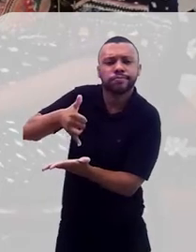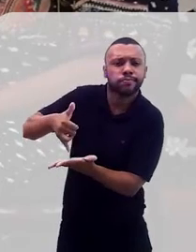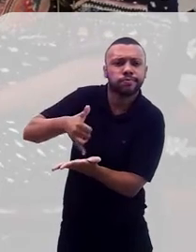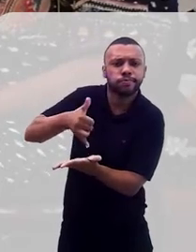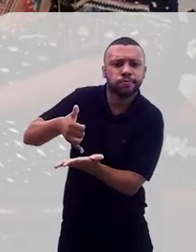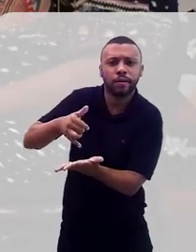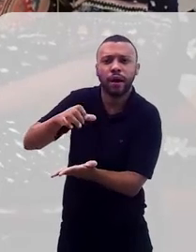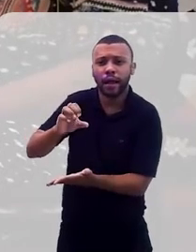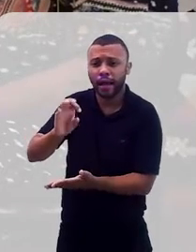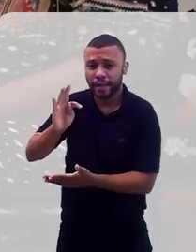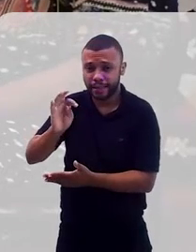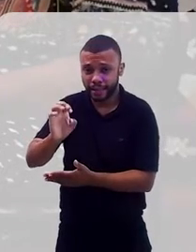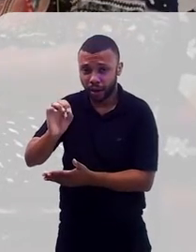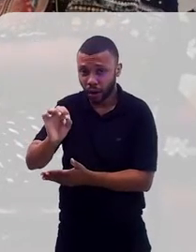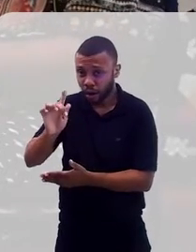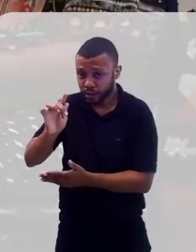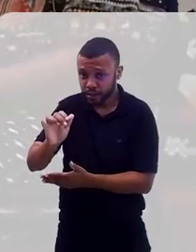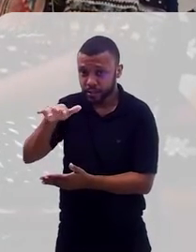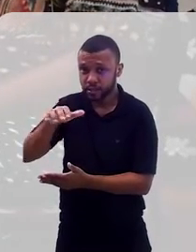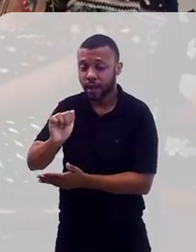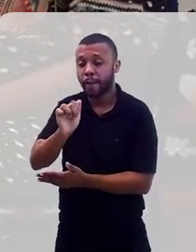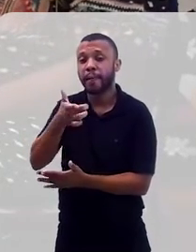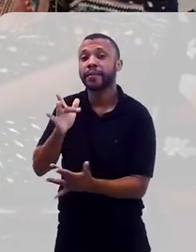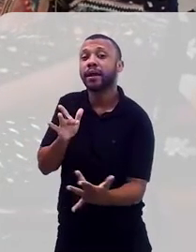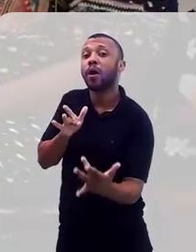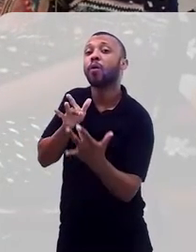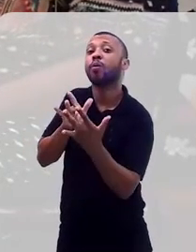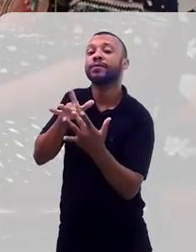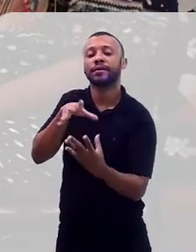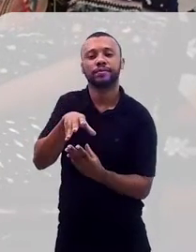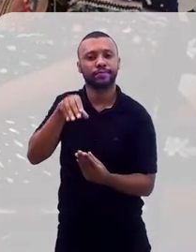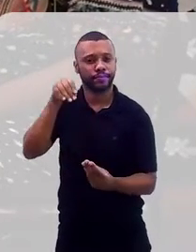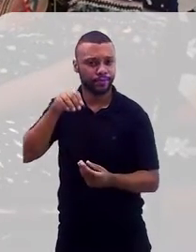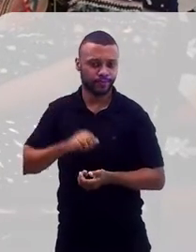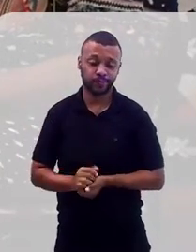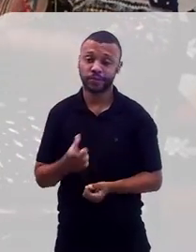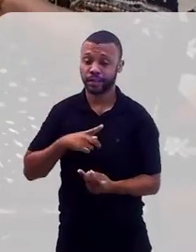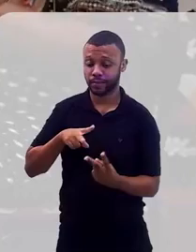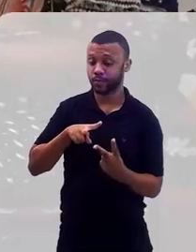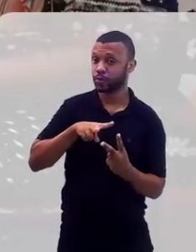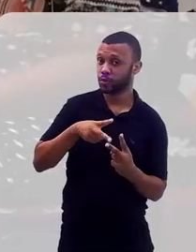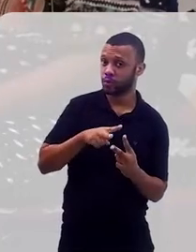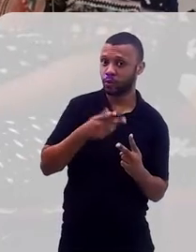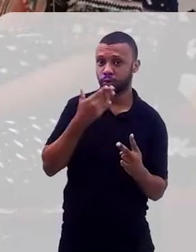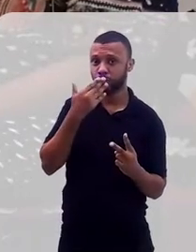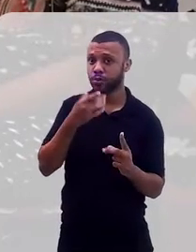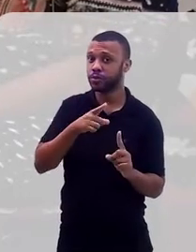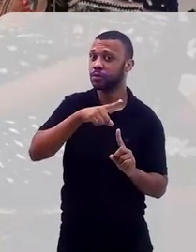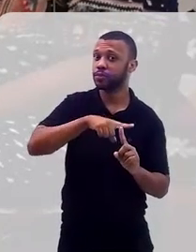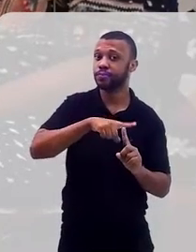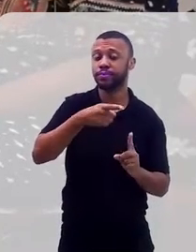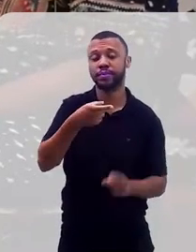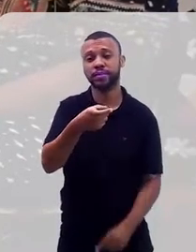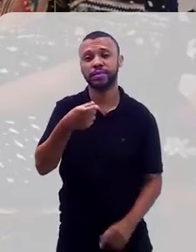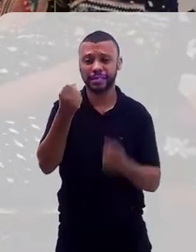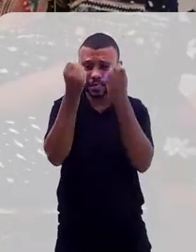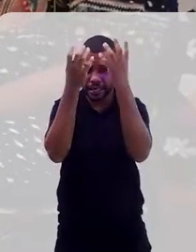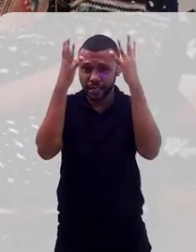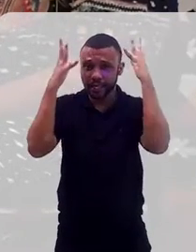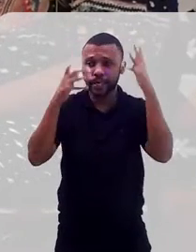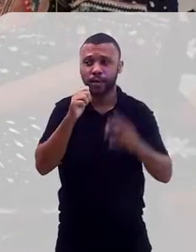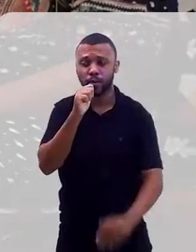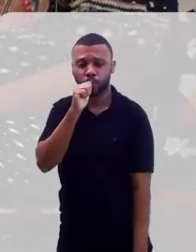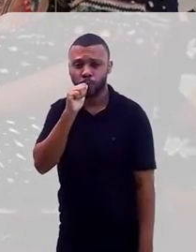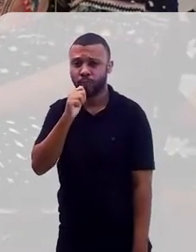planta enteógena para entrar em contato com os espíritos existem dois tipos de chamanismo assim